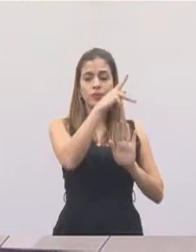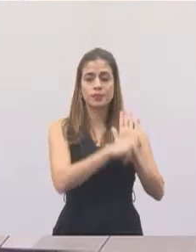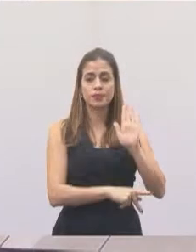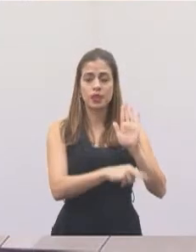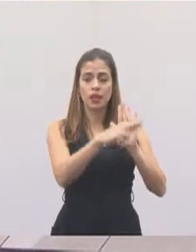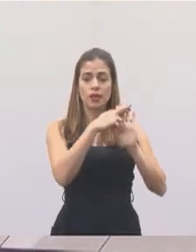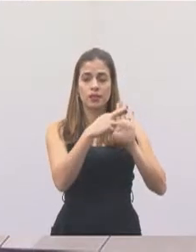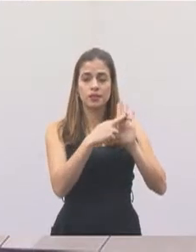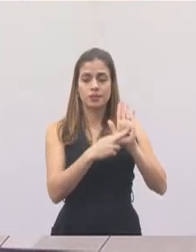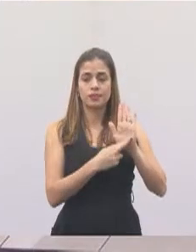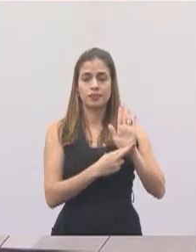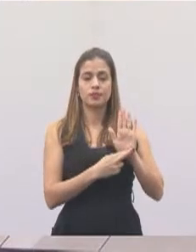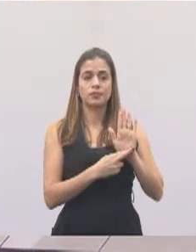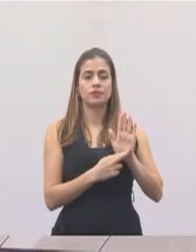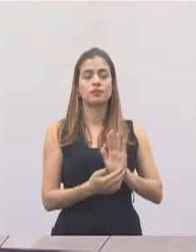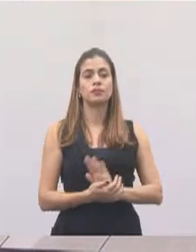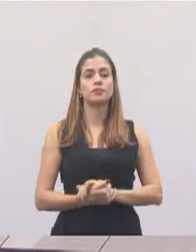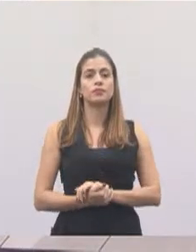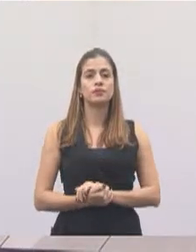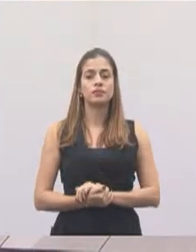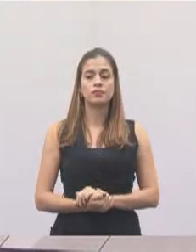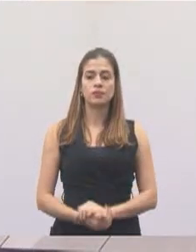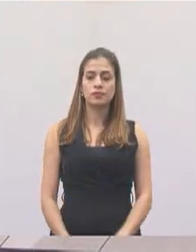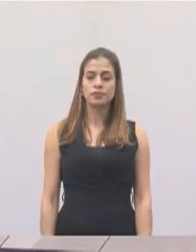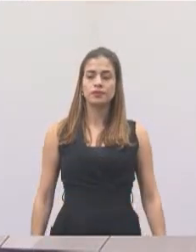forma regimental.